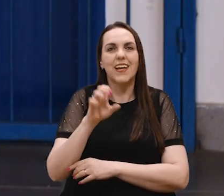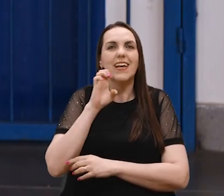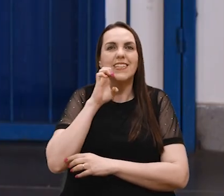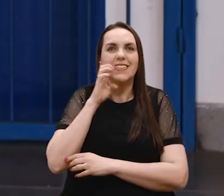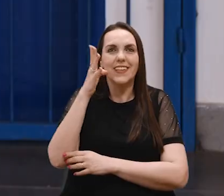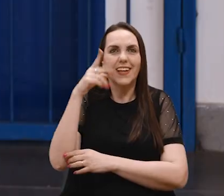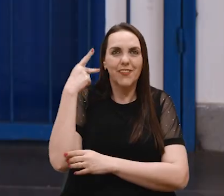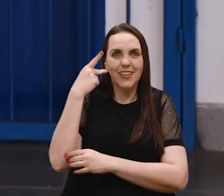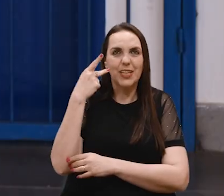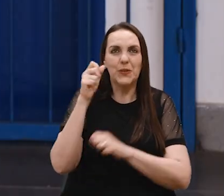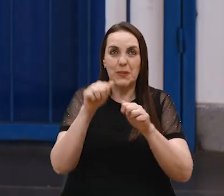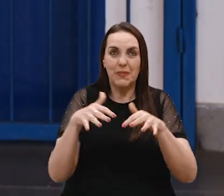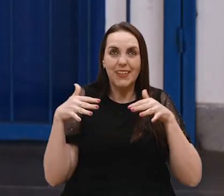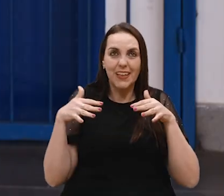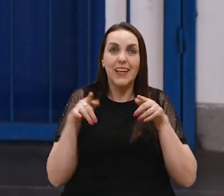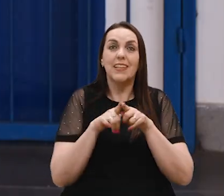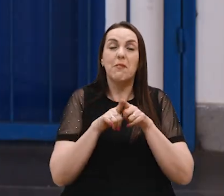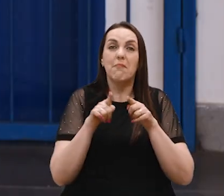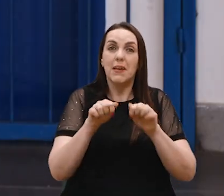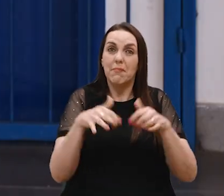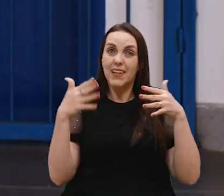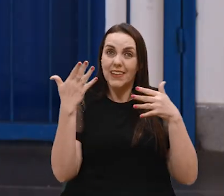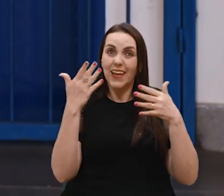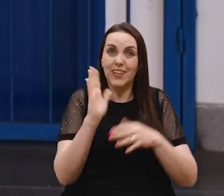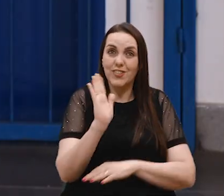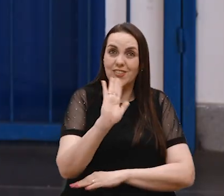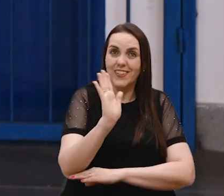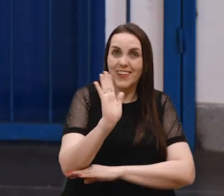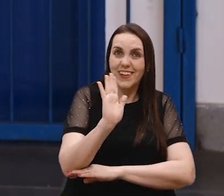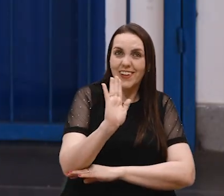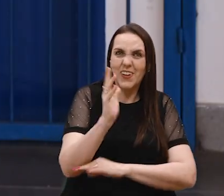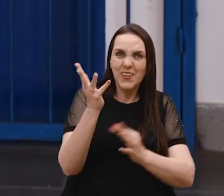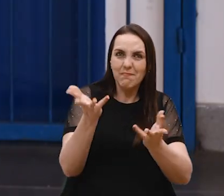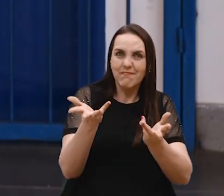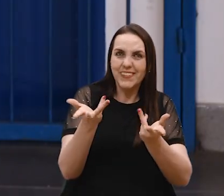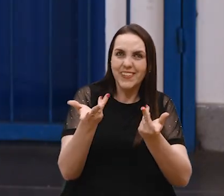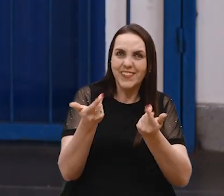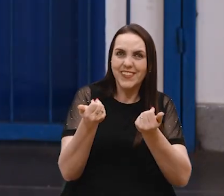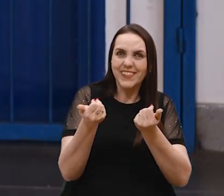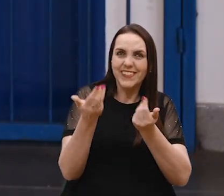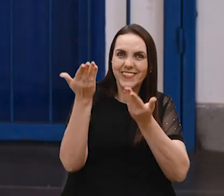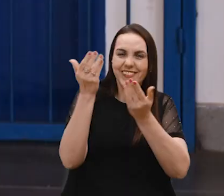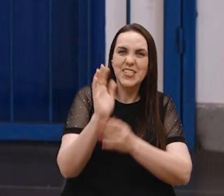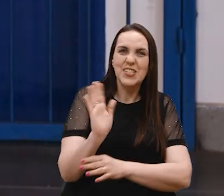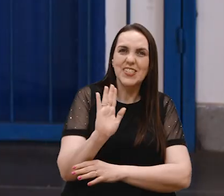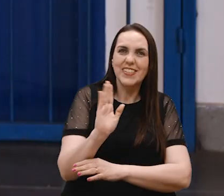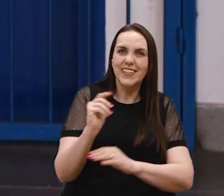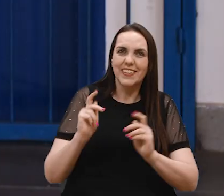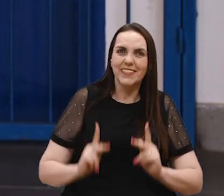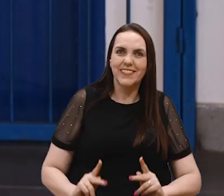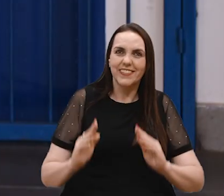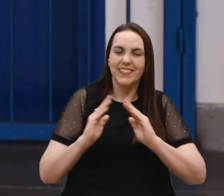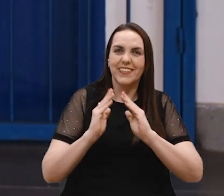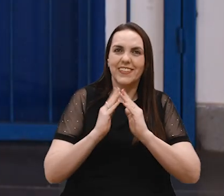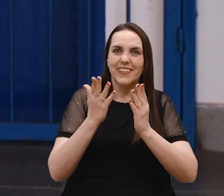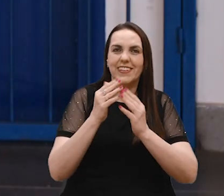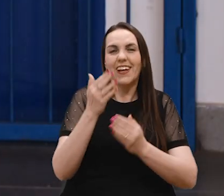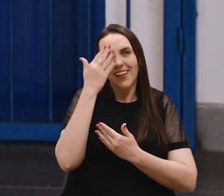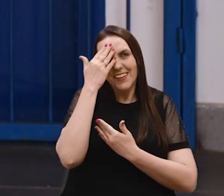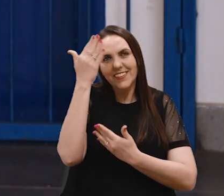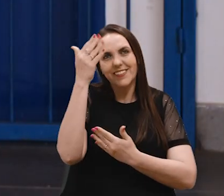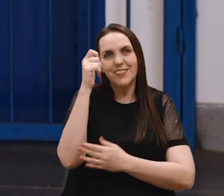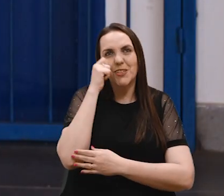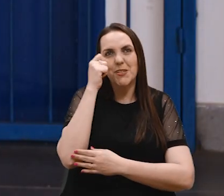está na plateia. E eu quero que a plateia também nos dê um tchau aqui, plateia maravilhosa. Tchau para quem está em casa e agradecemos